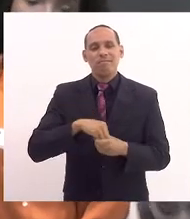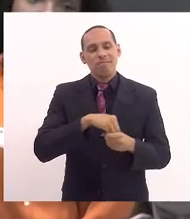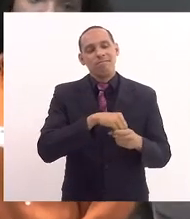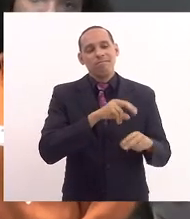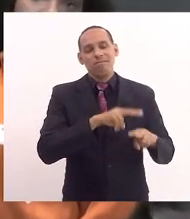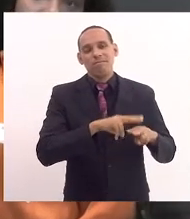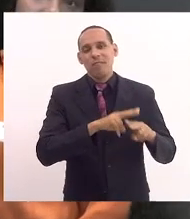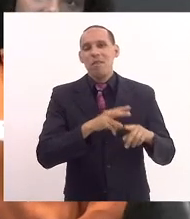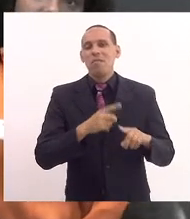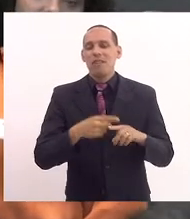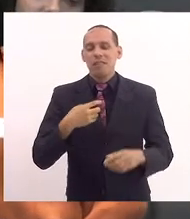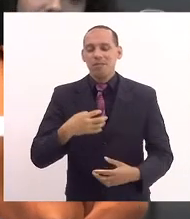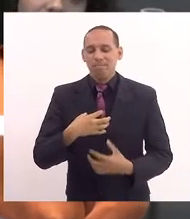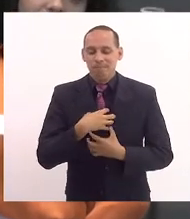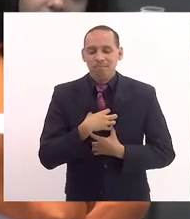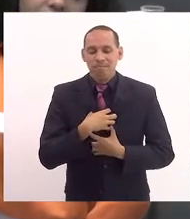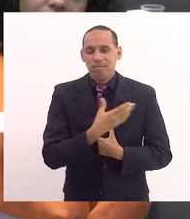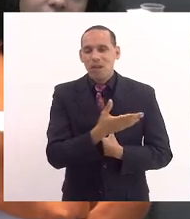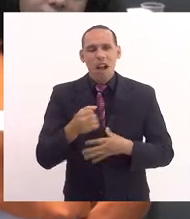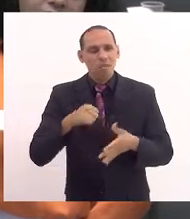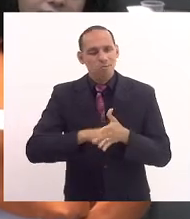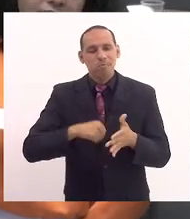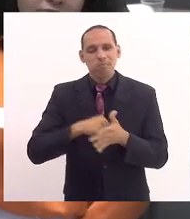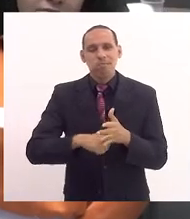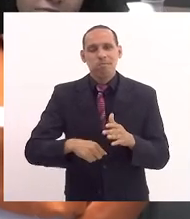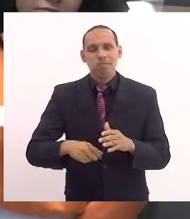eu senti que vocês estavam lutando por mim aqui fora.